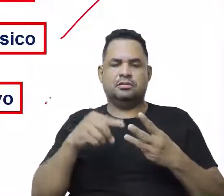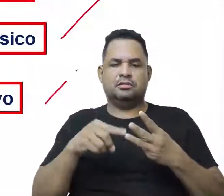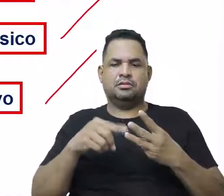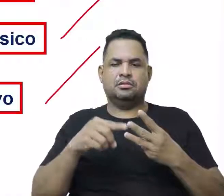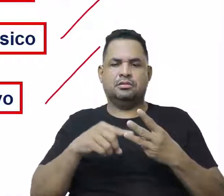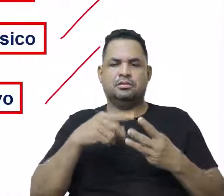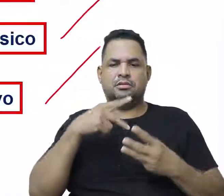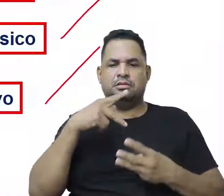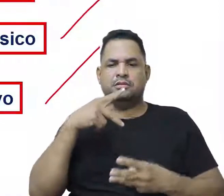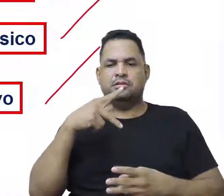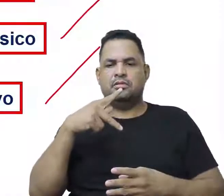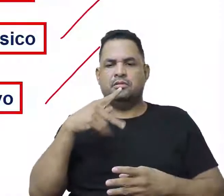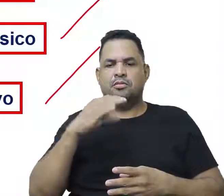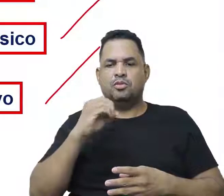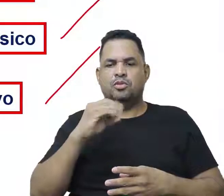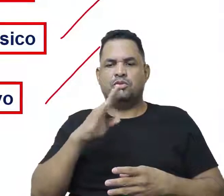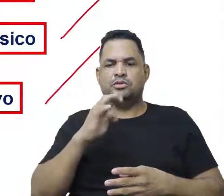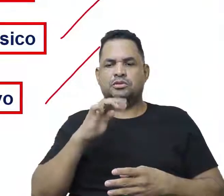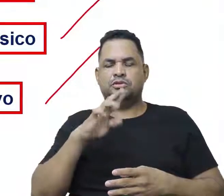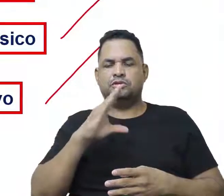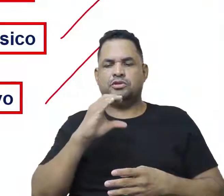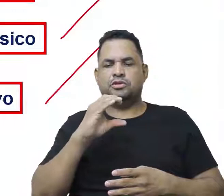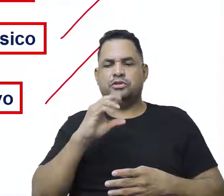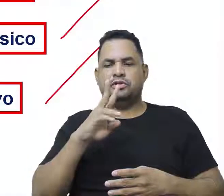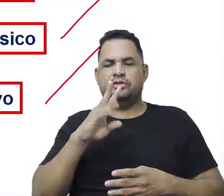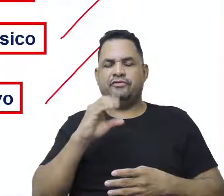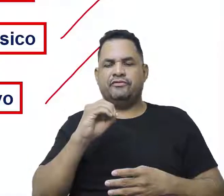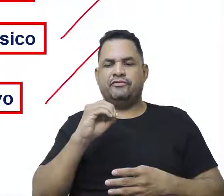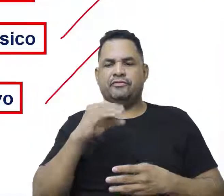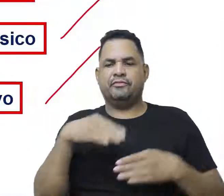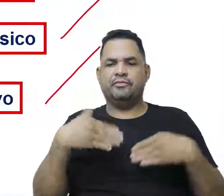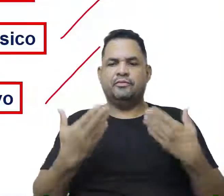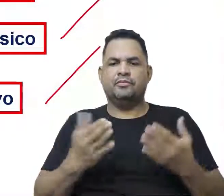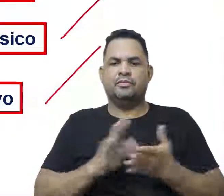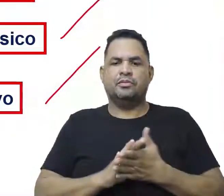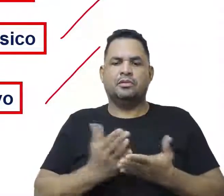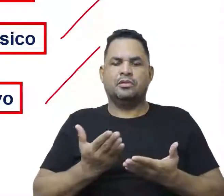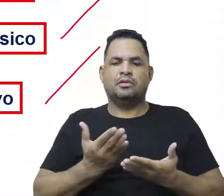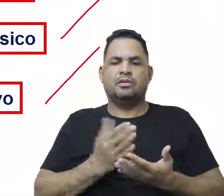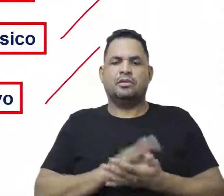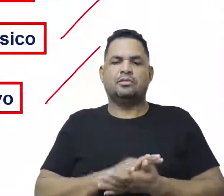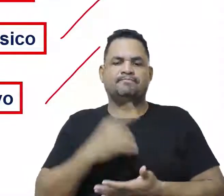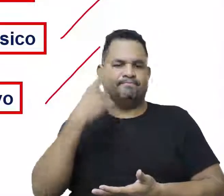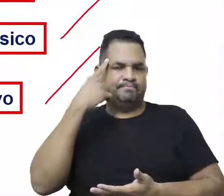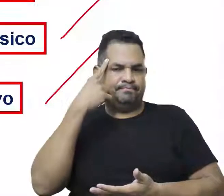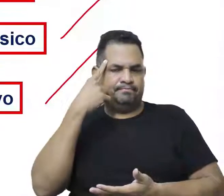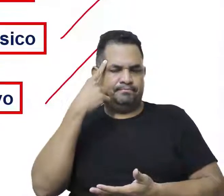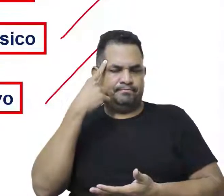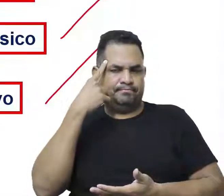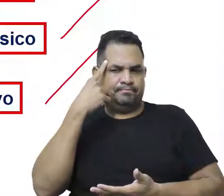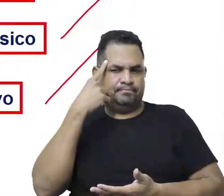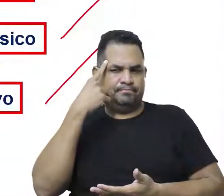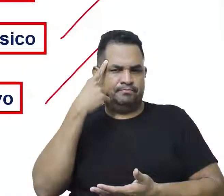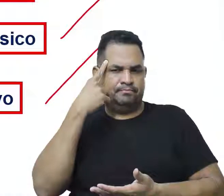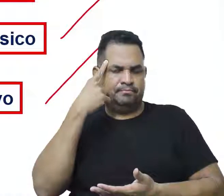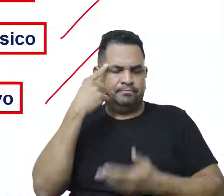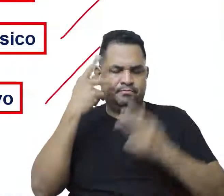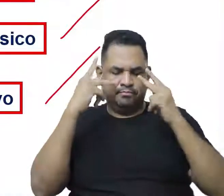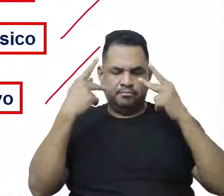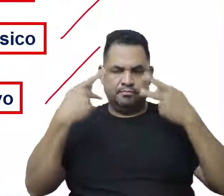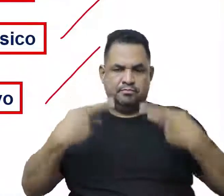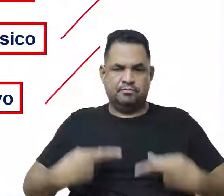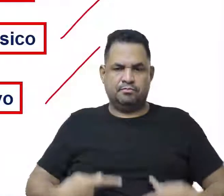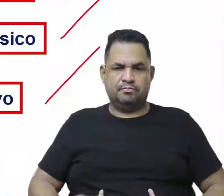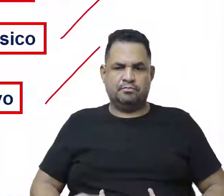estado é o positivo né que ele disse que é onde ali ele considerava que o o